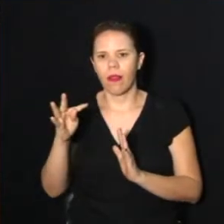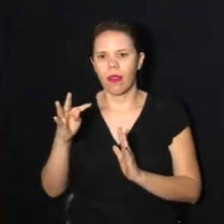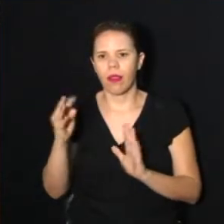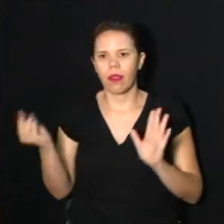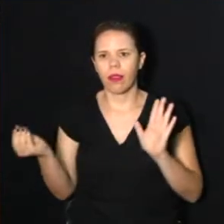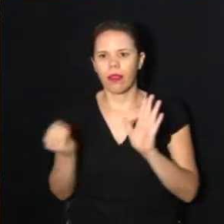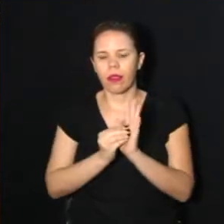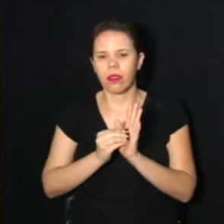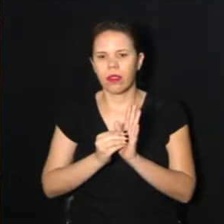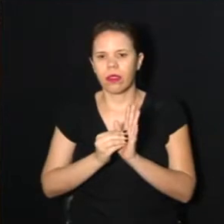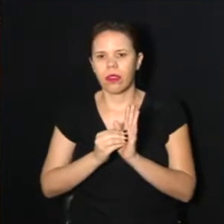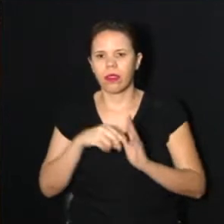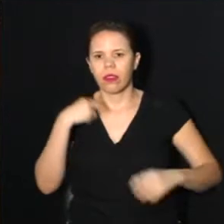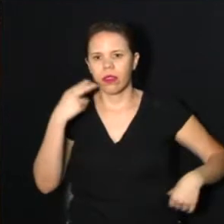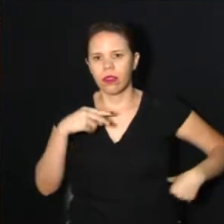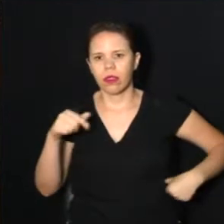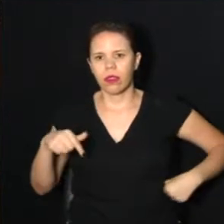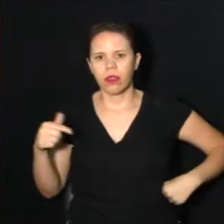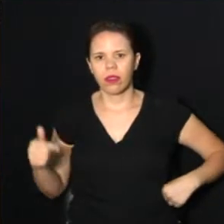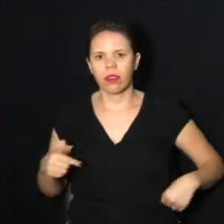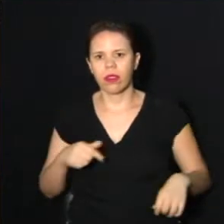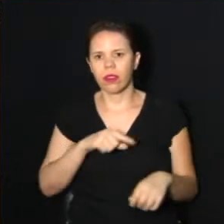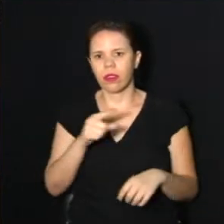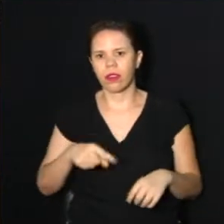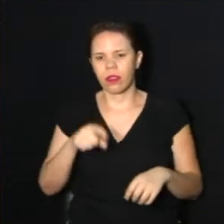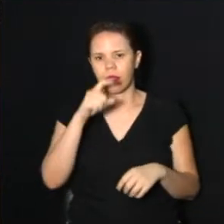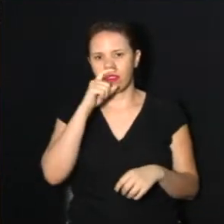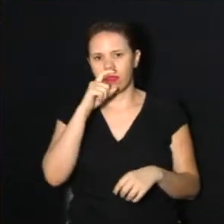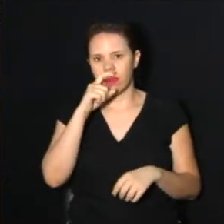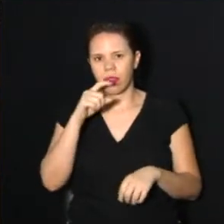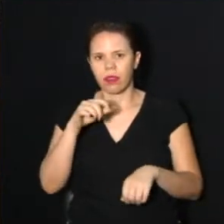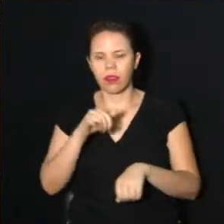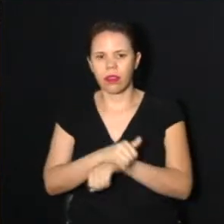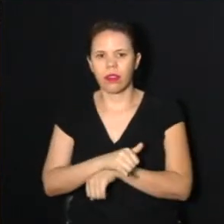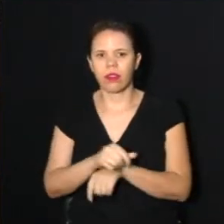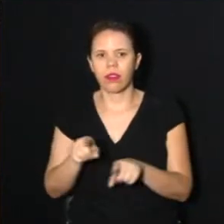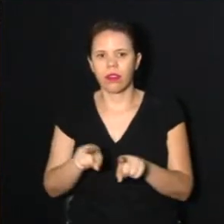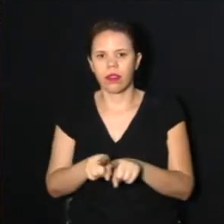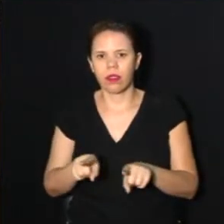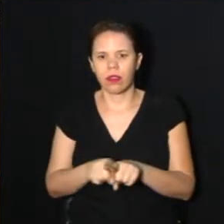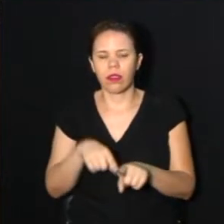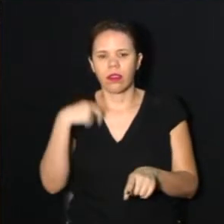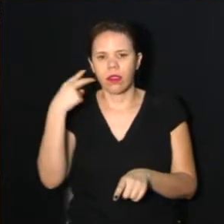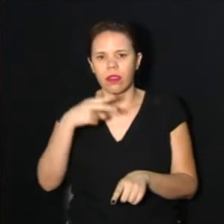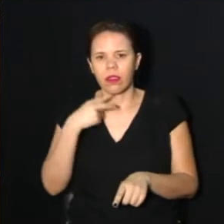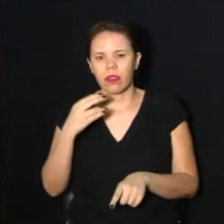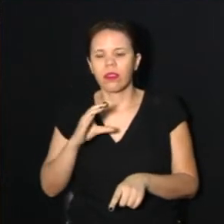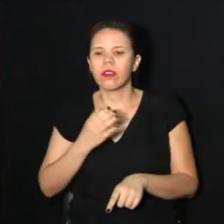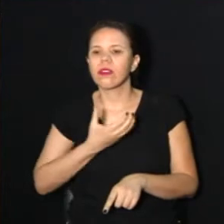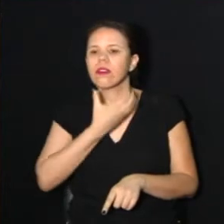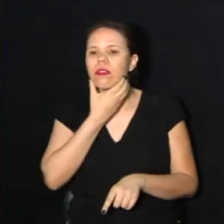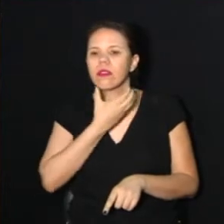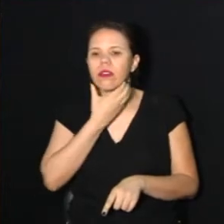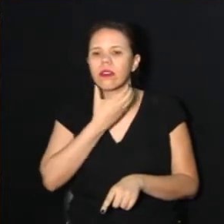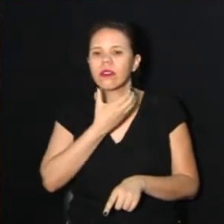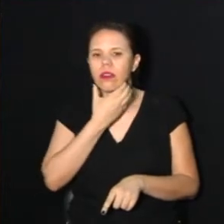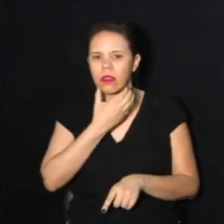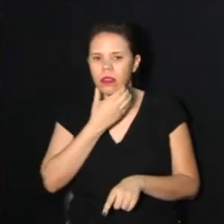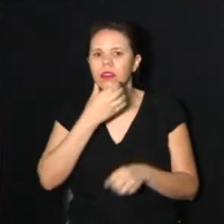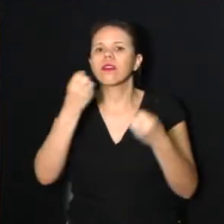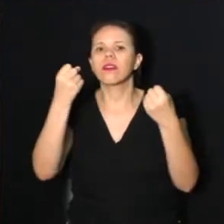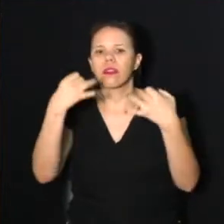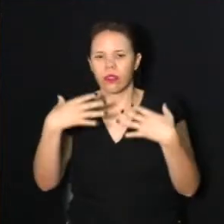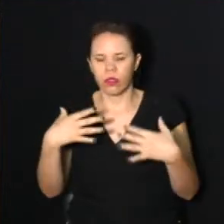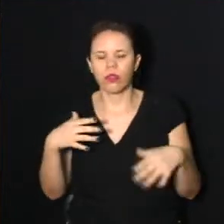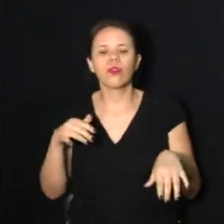nobres vereadores que o vereador Zé Carlos ausente, assim como o vereador Carmo Luiz ausente, justificaram